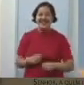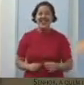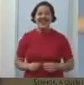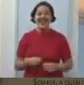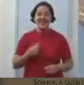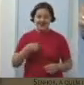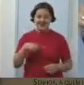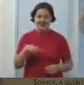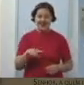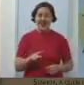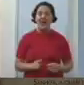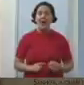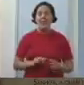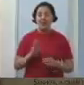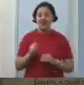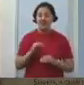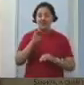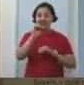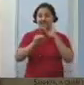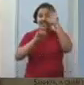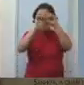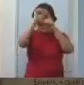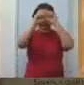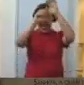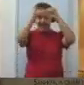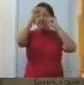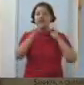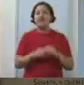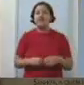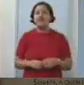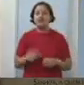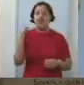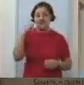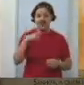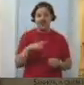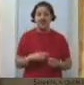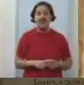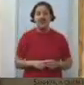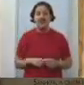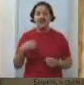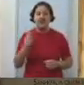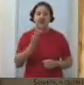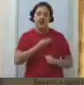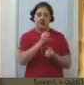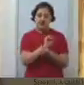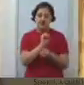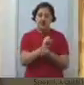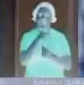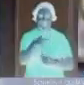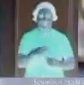Foi arrumar uma escada. Os porquinhos vindo. Falaram: ah, é, papudo, você vai vendo. Vem que nós estamos esperando